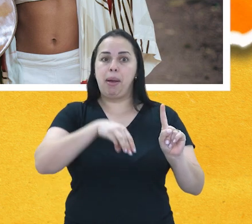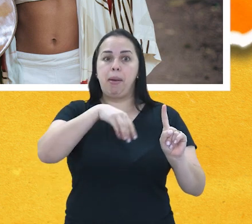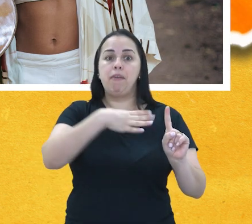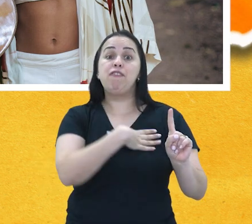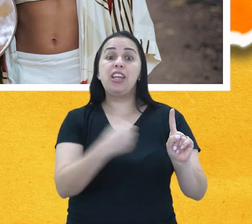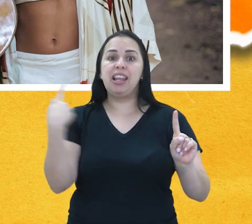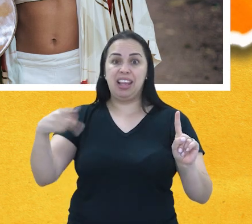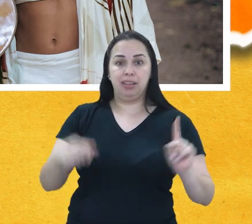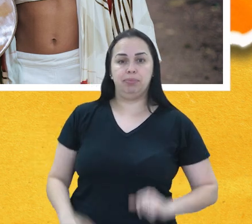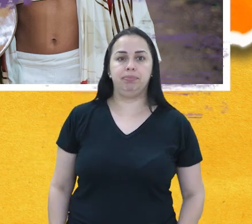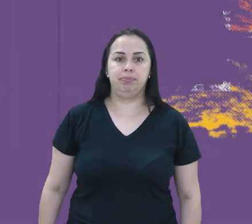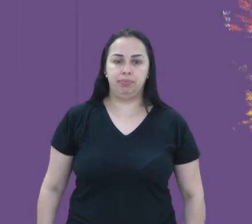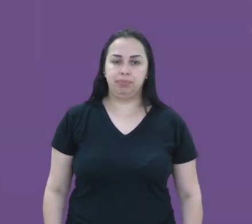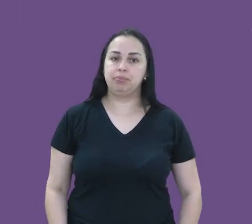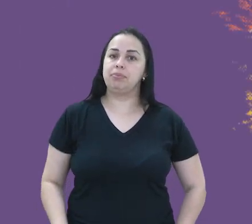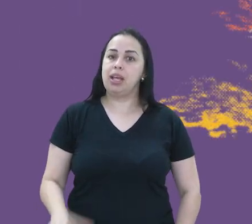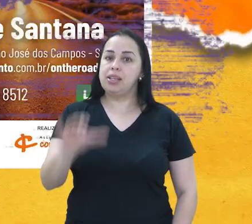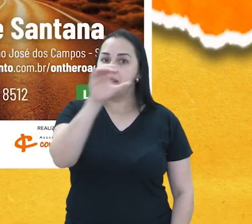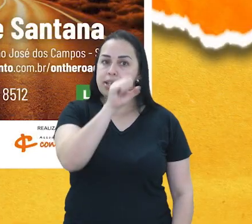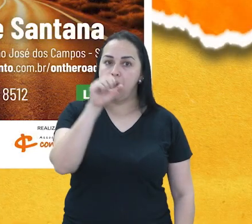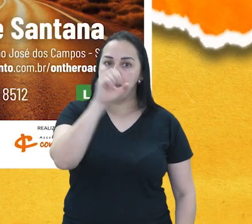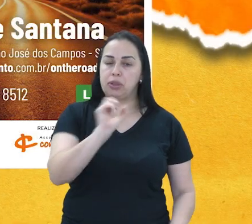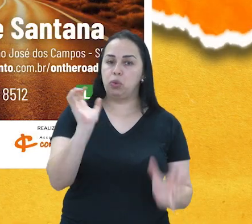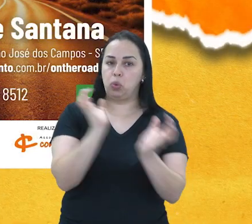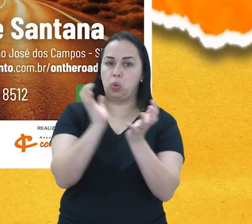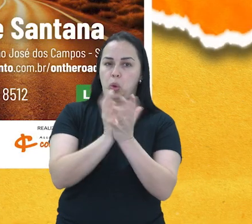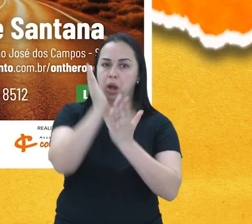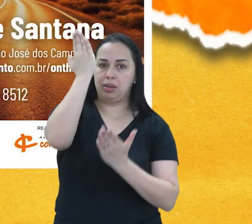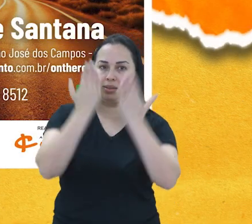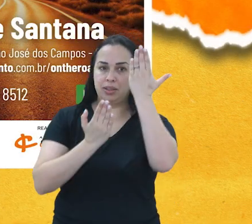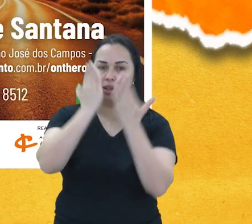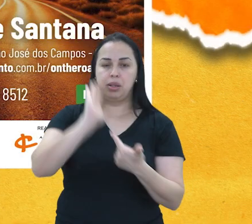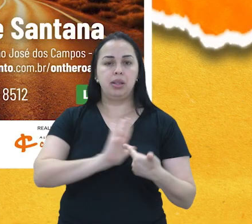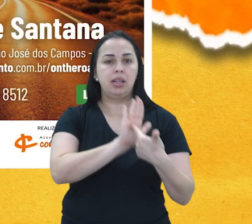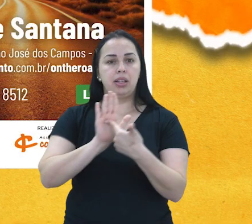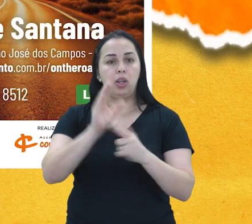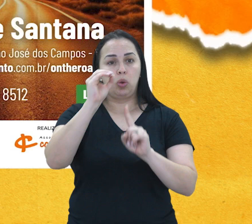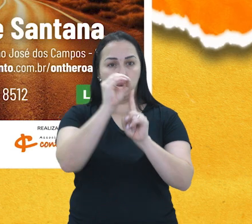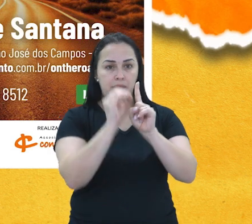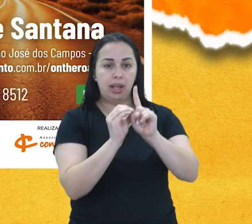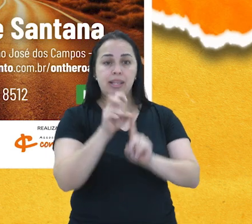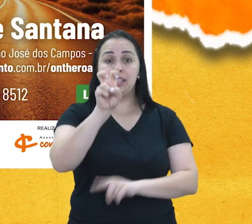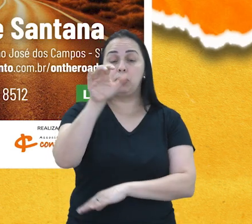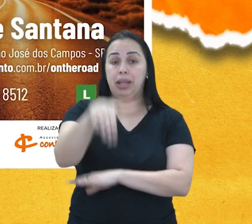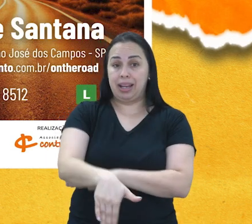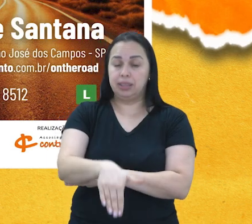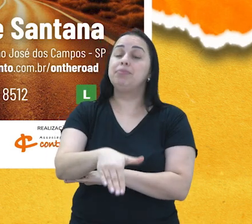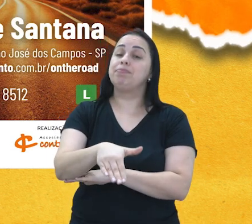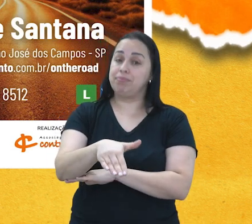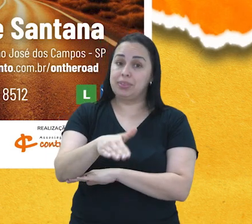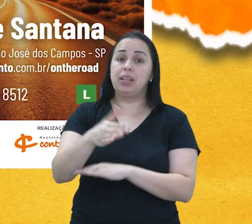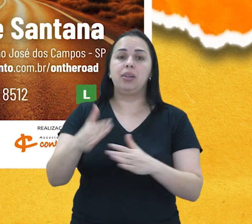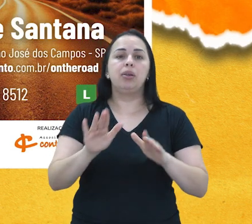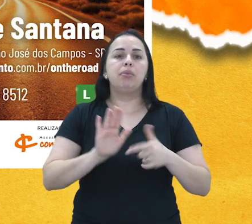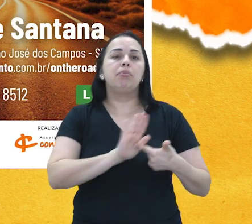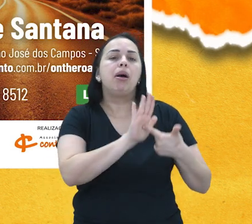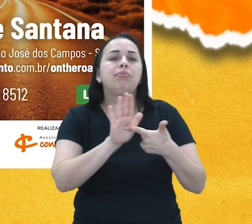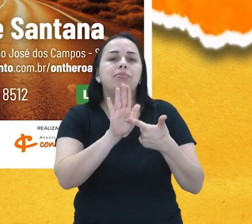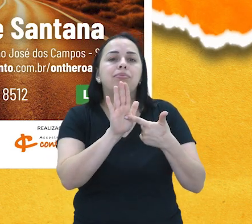de Malu Freire, filha do artista. No sábado, o coro Contraponto se apresenta no Cine Santana às 5 horas da tarde.